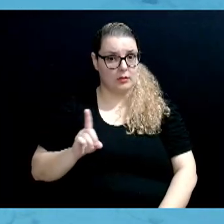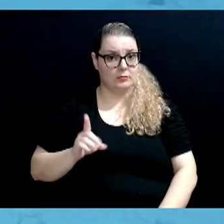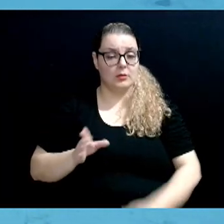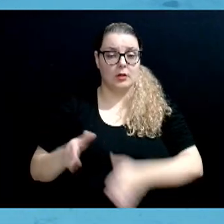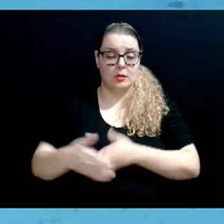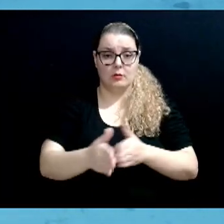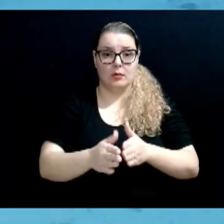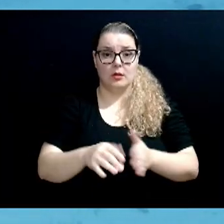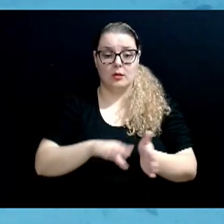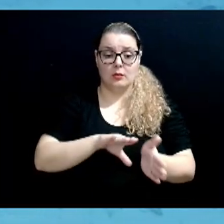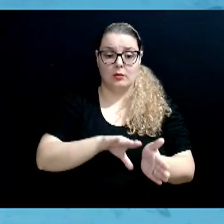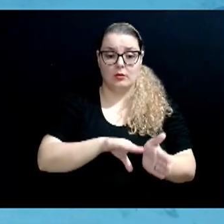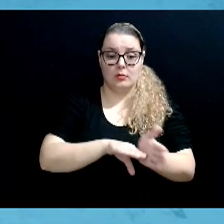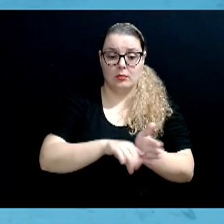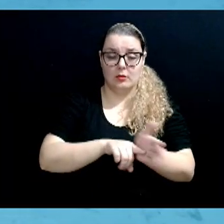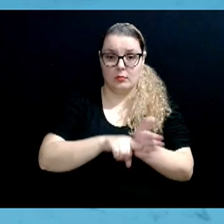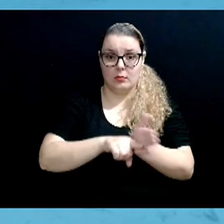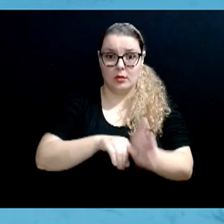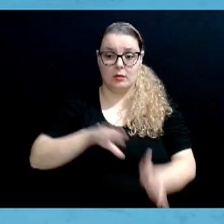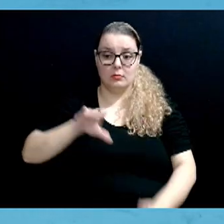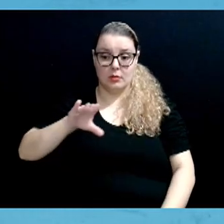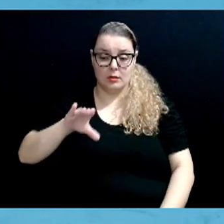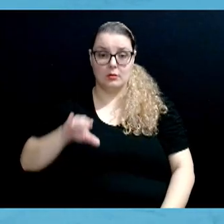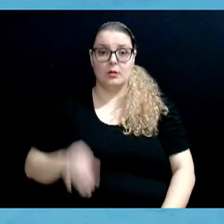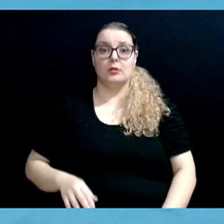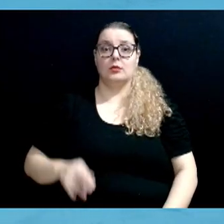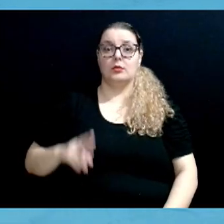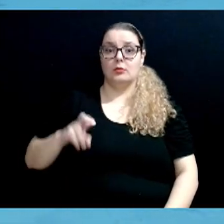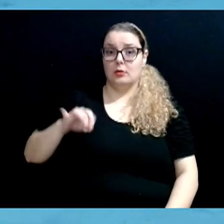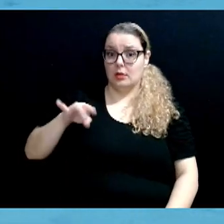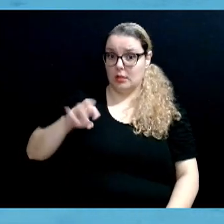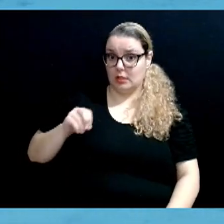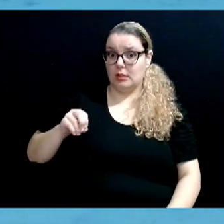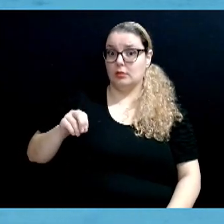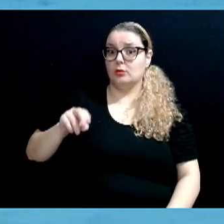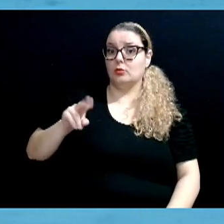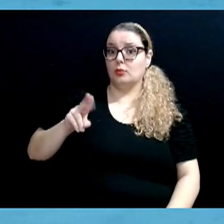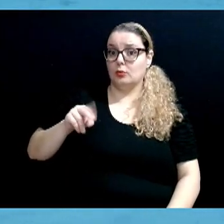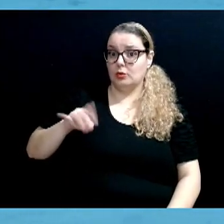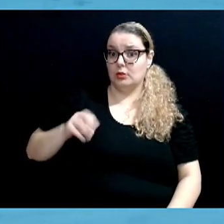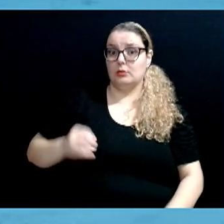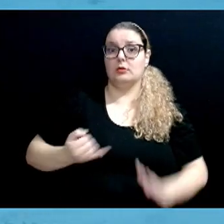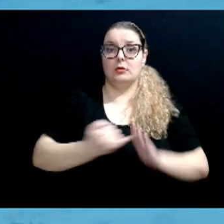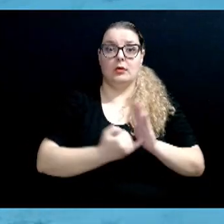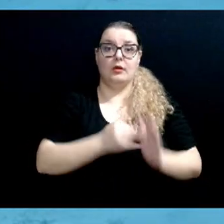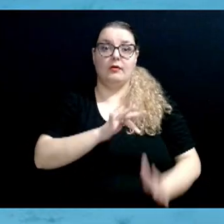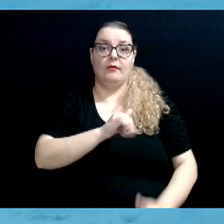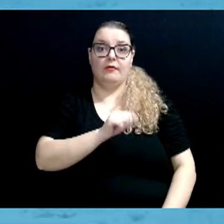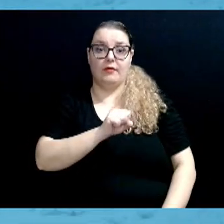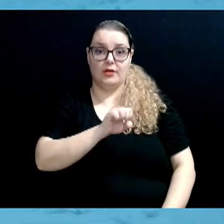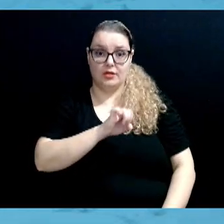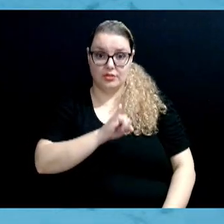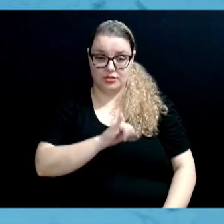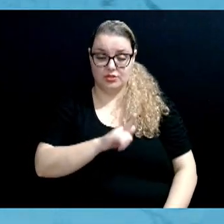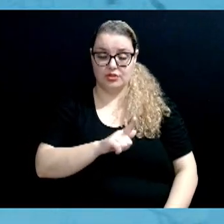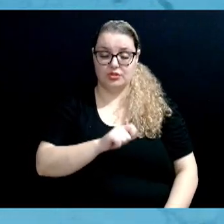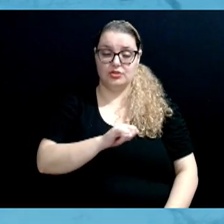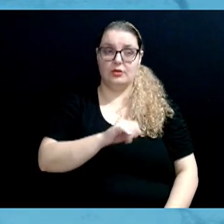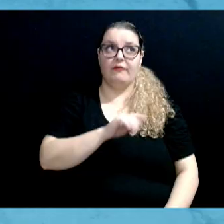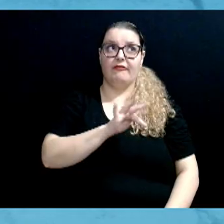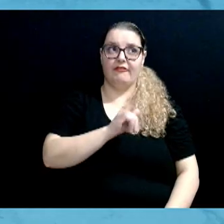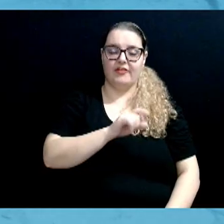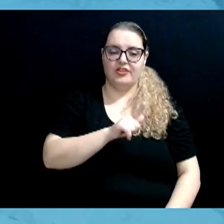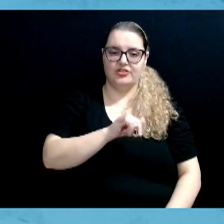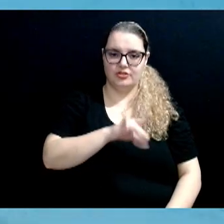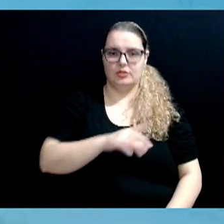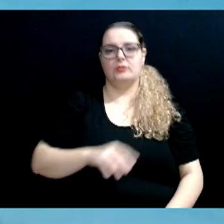de universidades do Reino Unido e por instituições de Fiji. A pesquisa foi conduzida por cientistas de